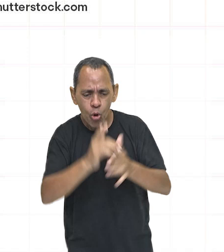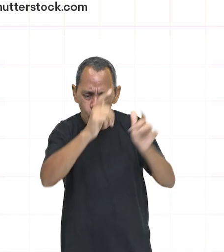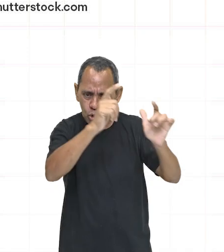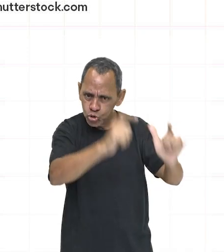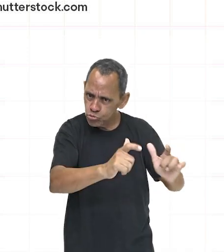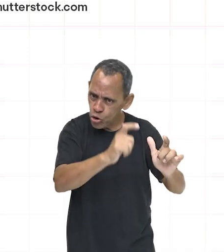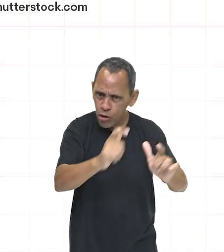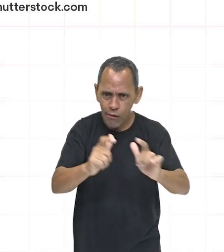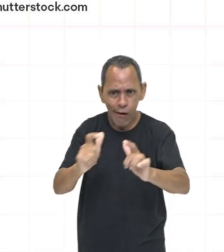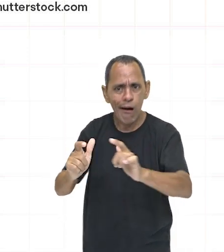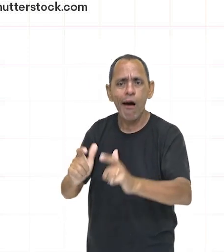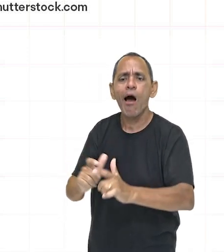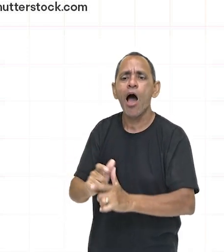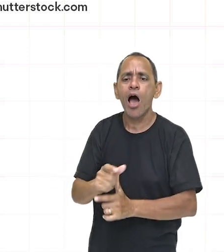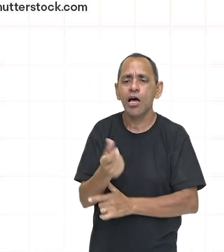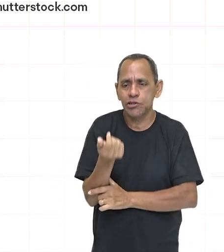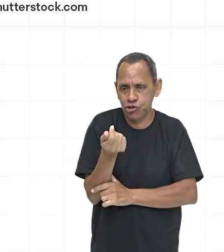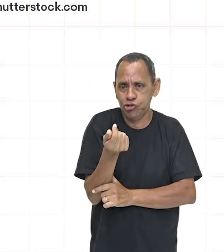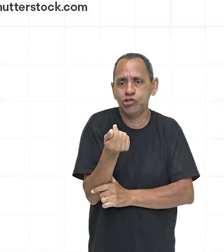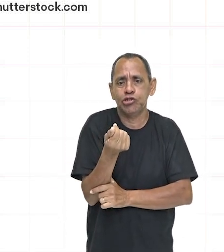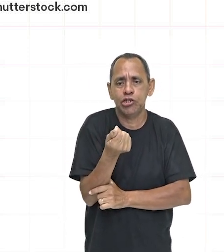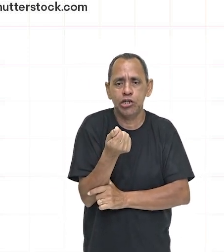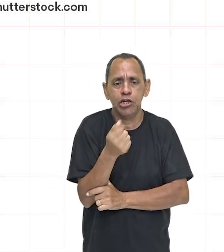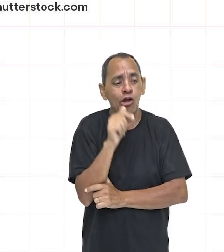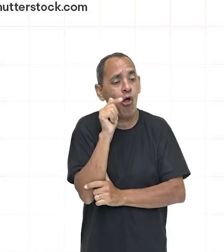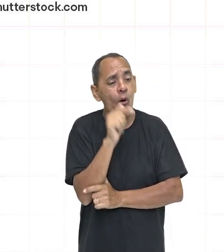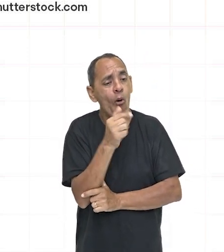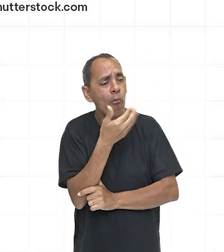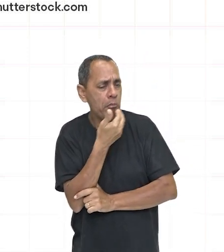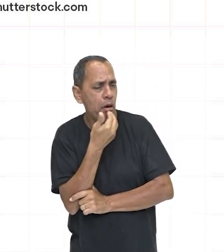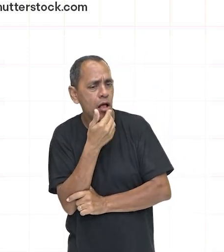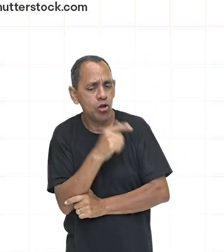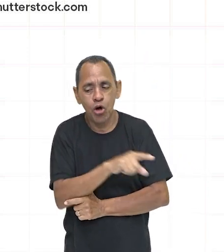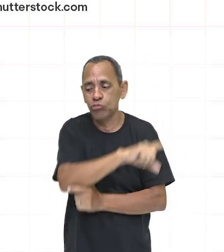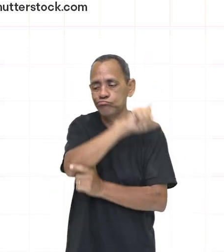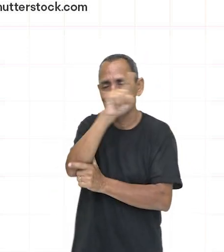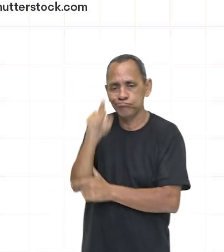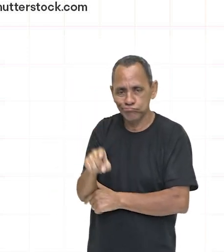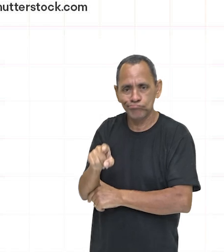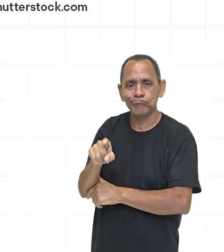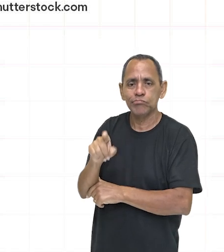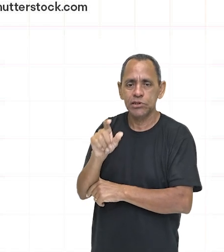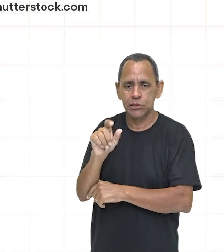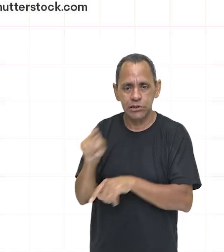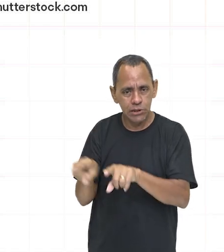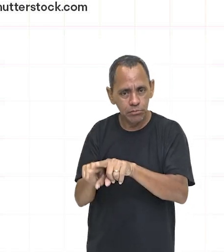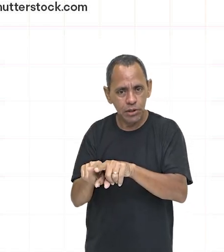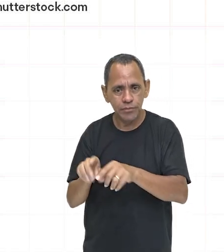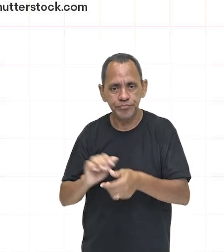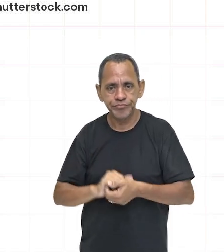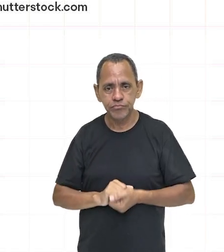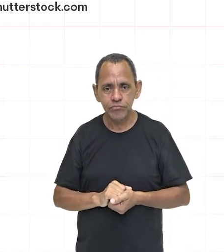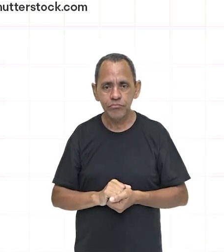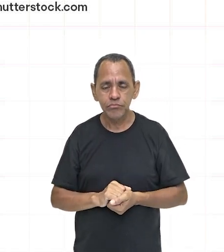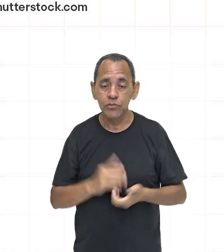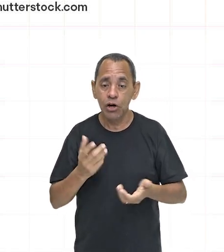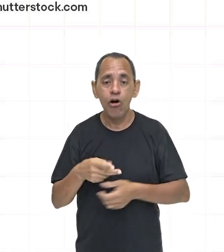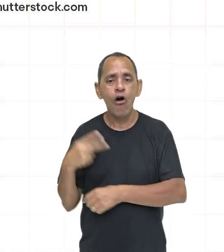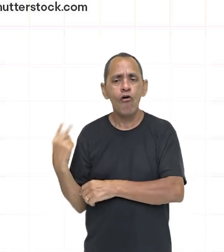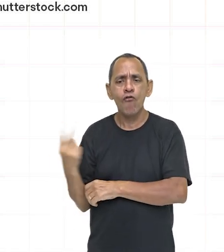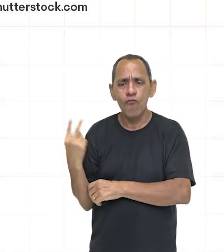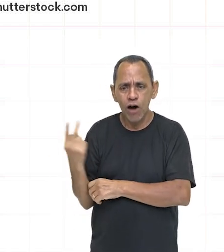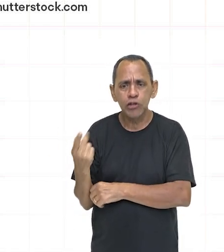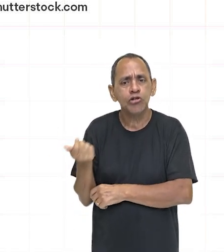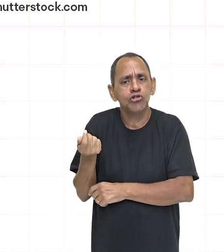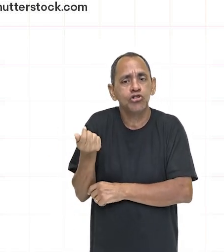ali à variação de valor, tá? Então, o valor de uma determinada moeda, ela vai